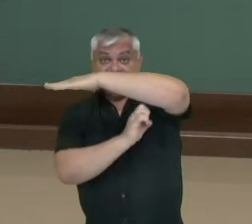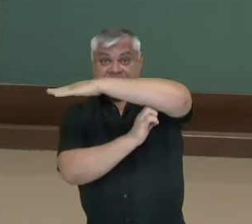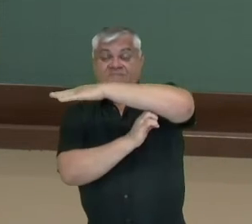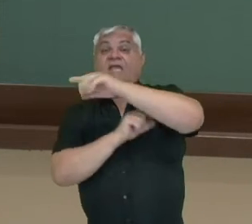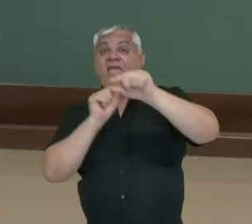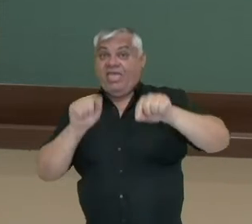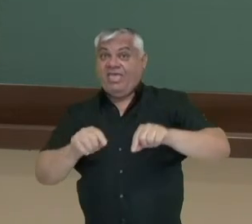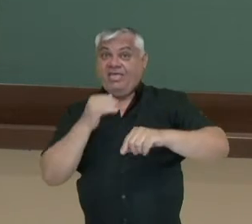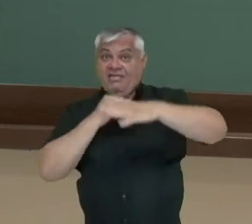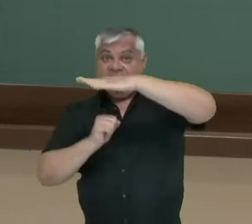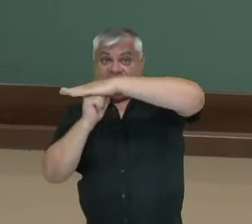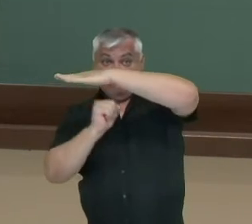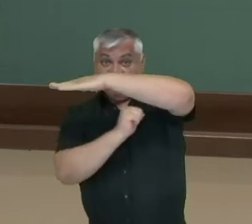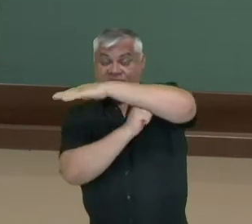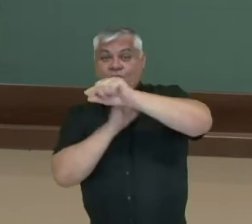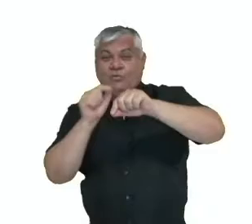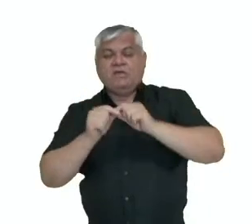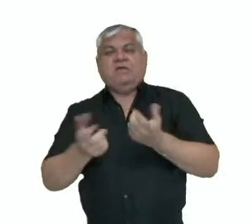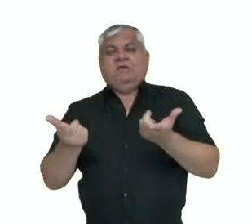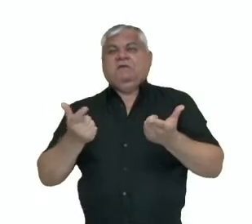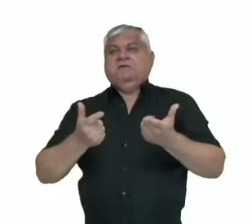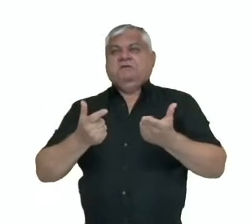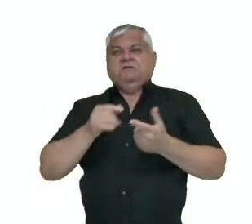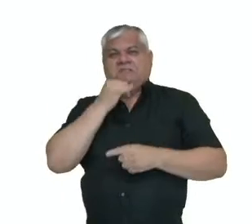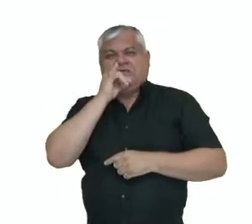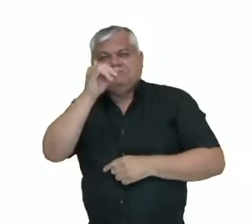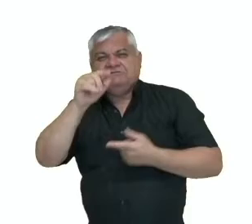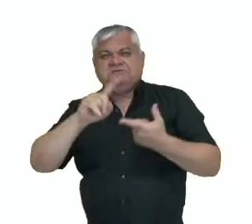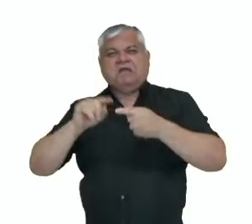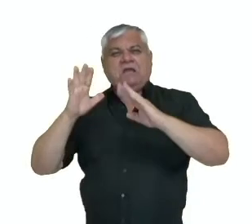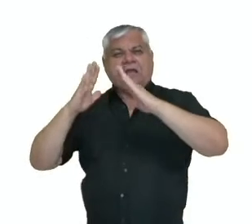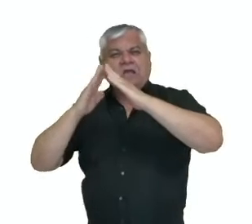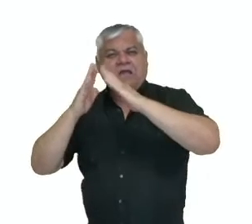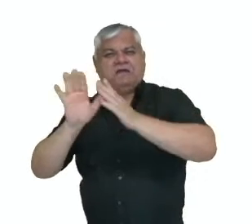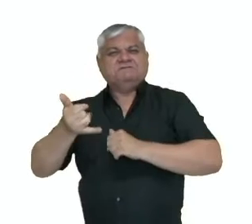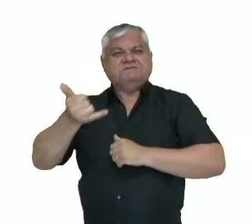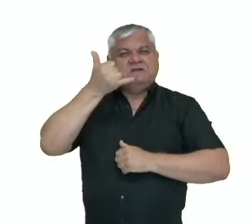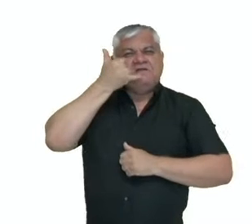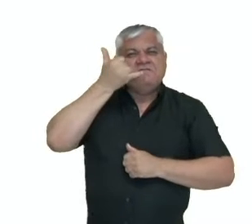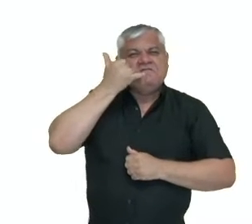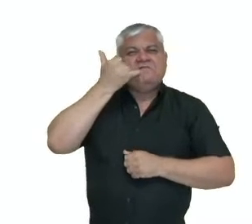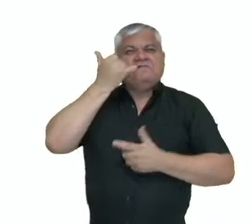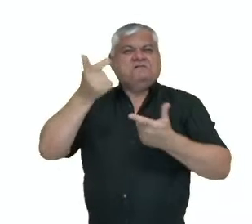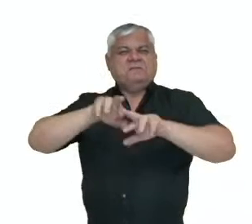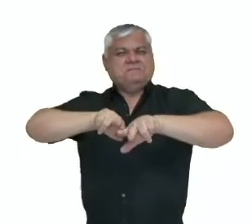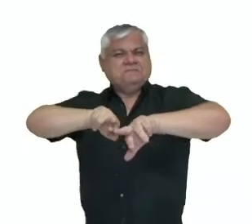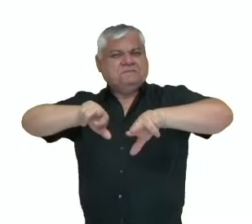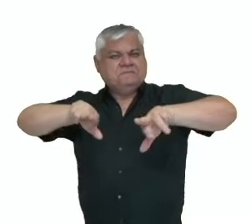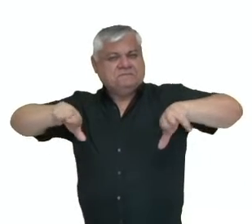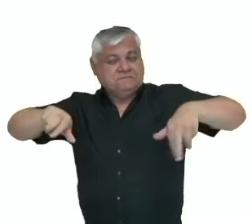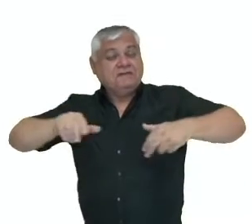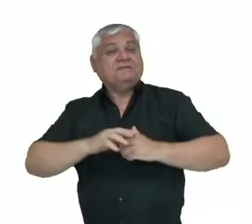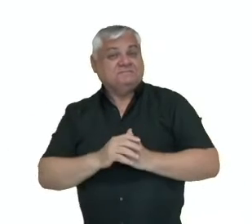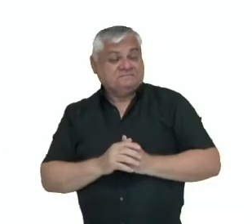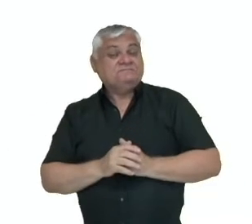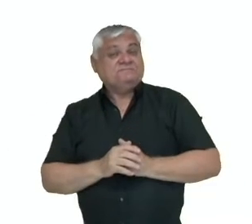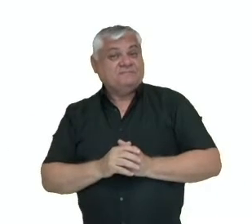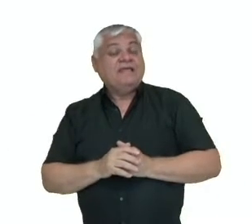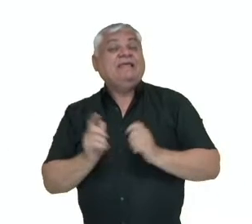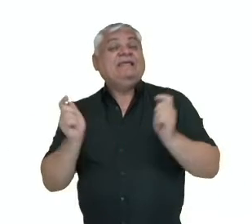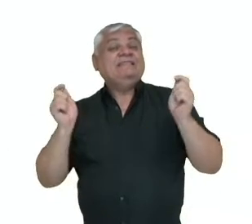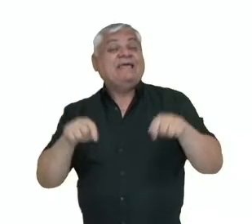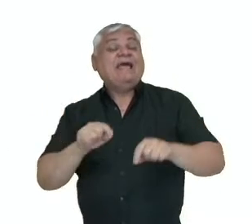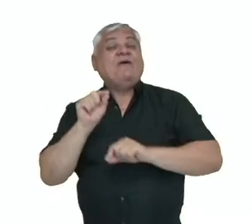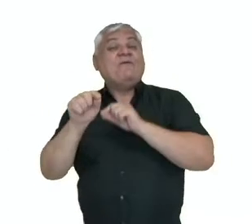da infraestrutura fornece imóveis, energia elétrica, rede de telefonia e outros serviços essenciais. Isso possibilita